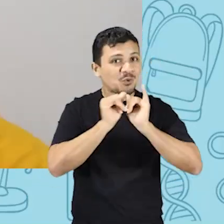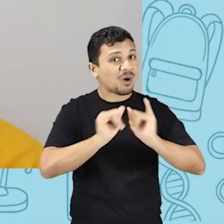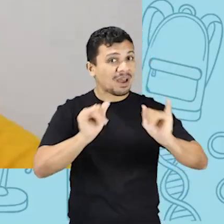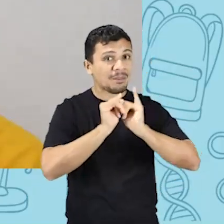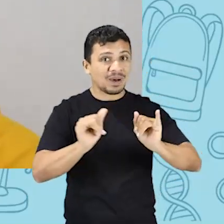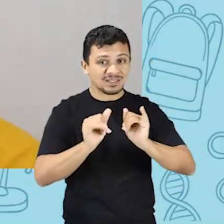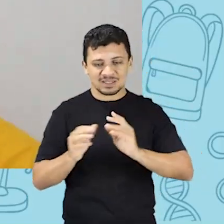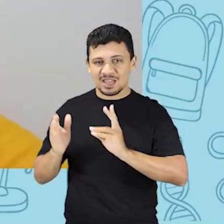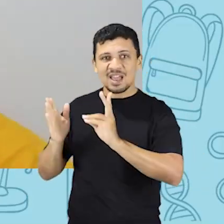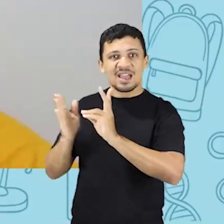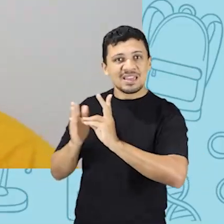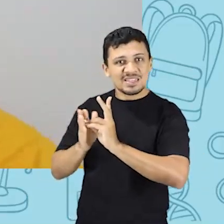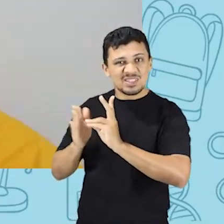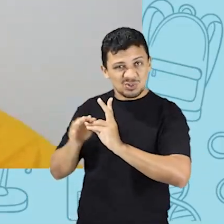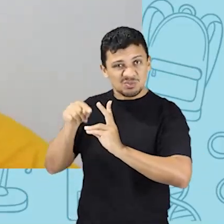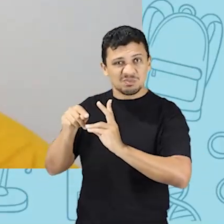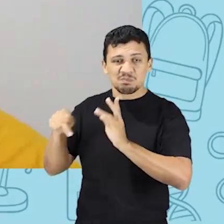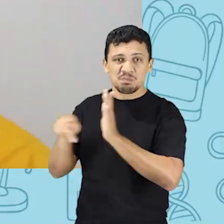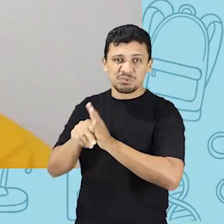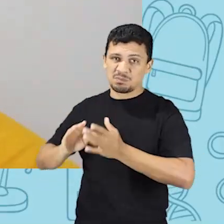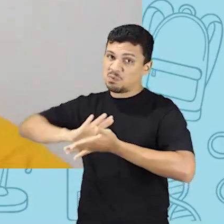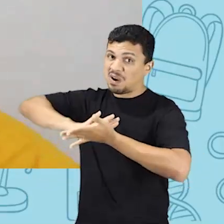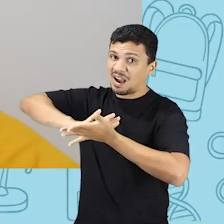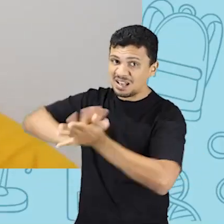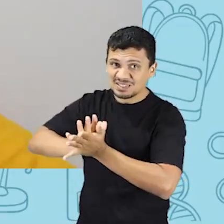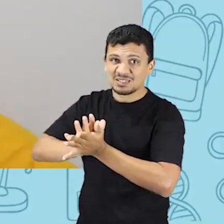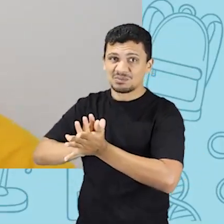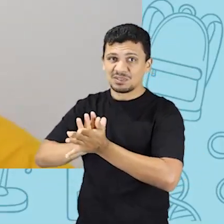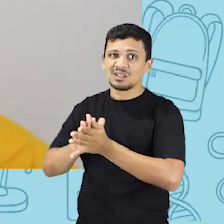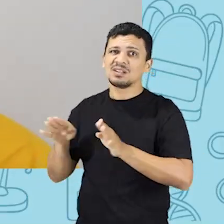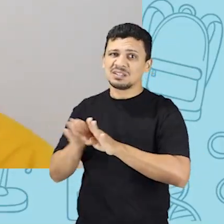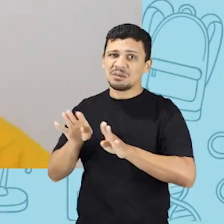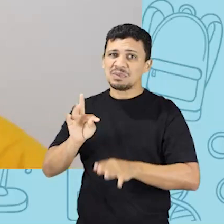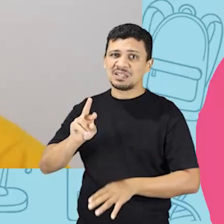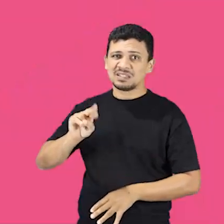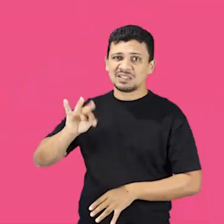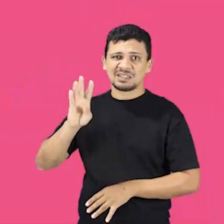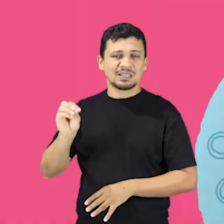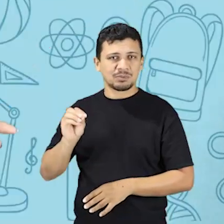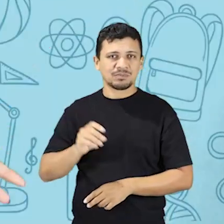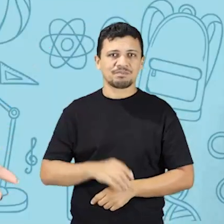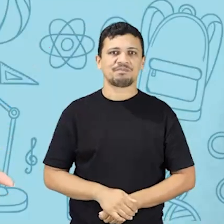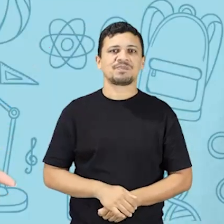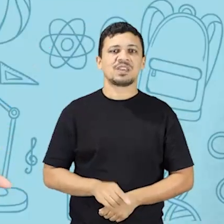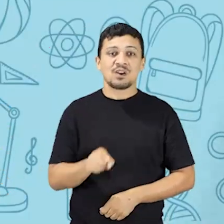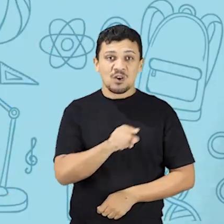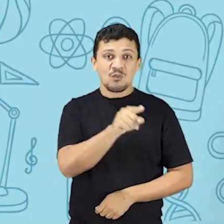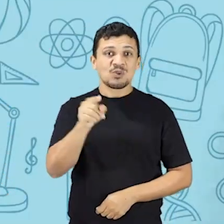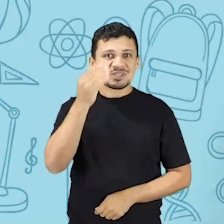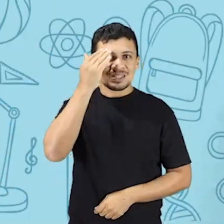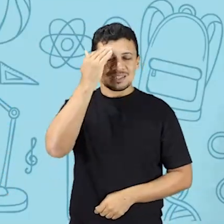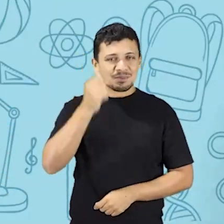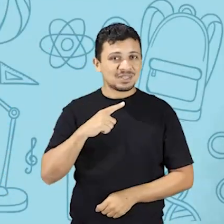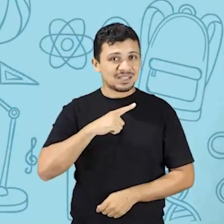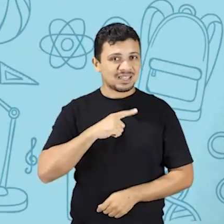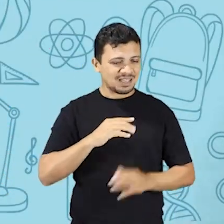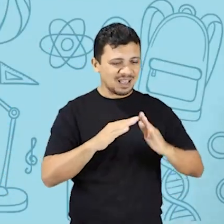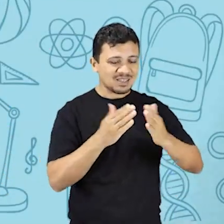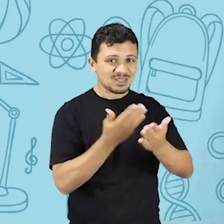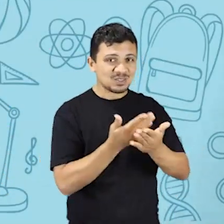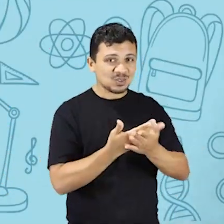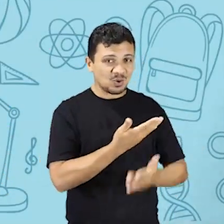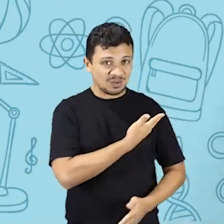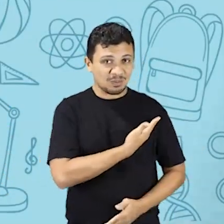repassem. Índio é um termo racista, tá? Além do termo tribo e etc. Você sabia que a rede pública